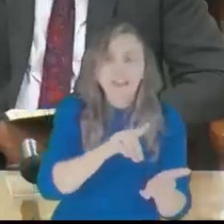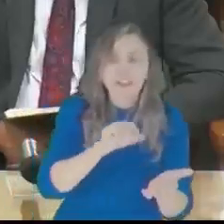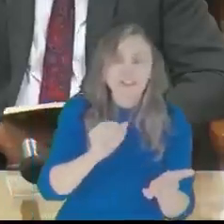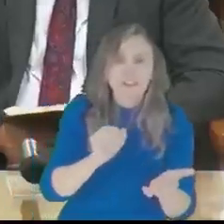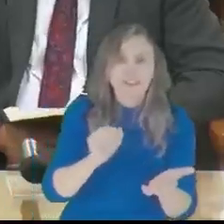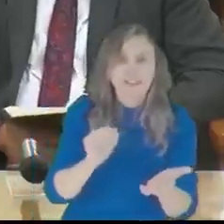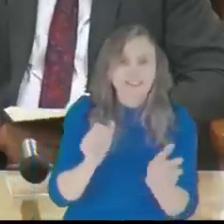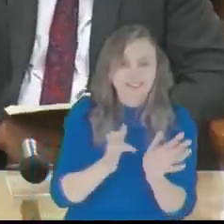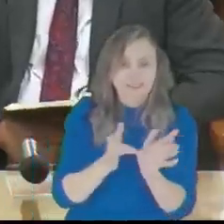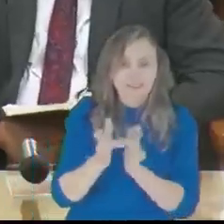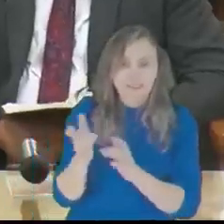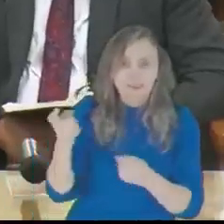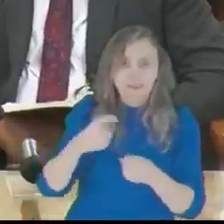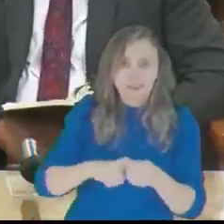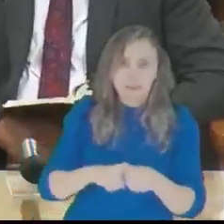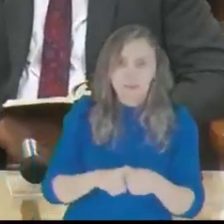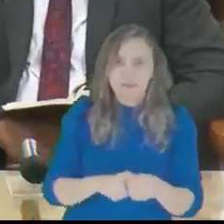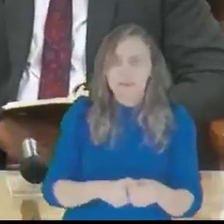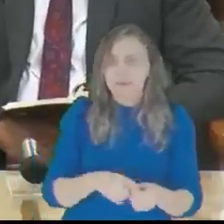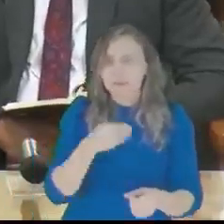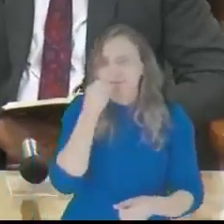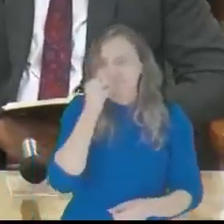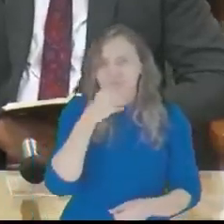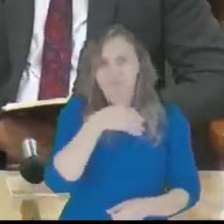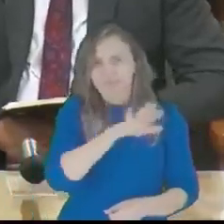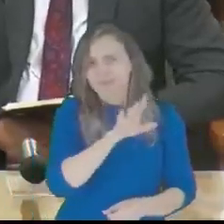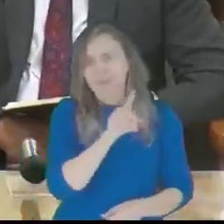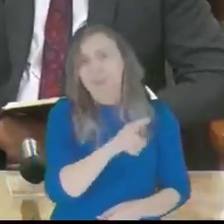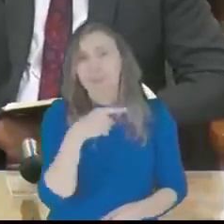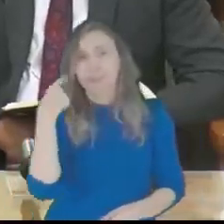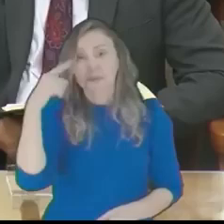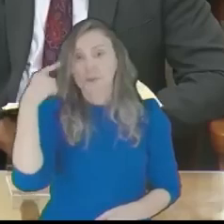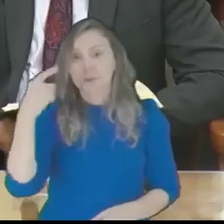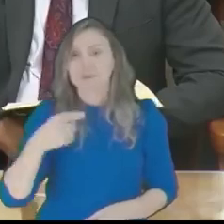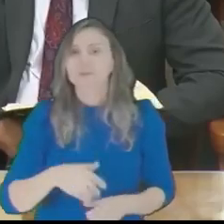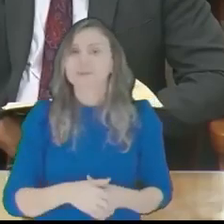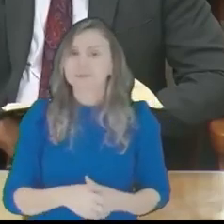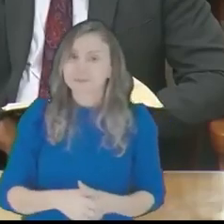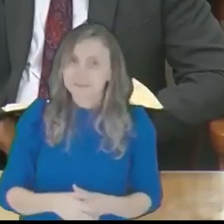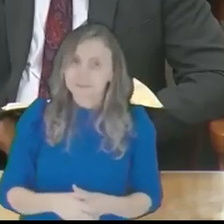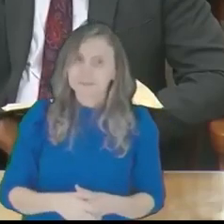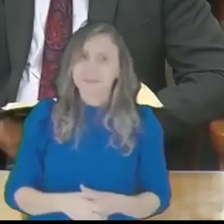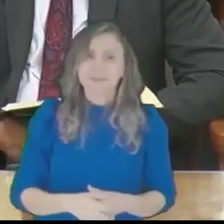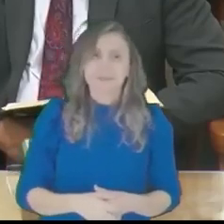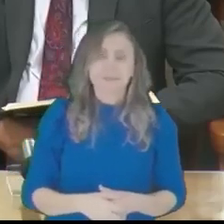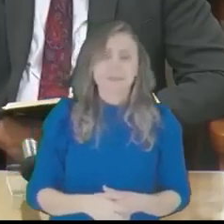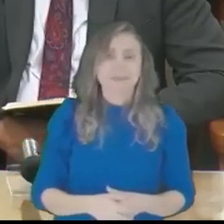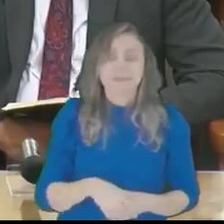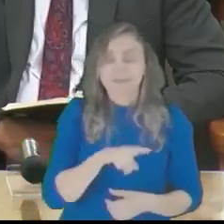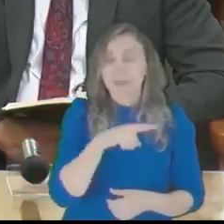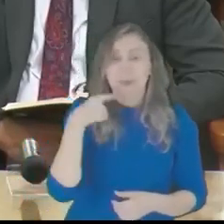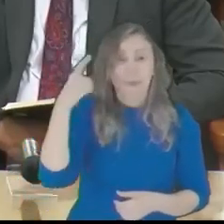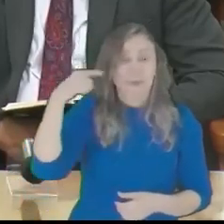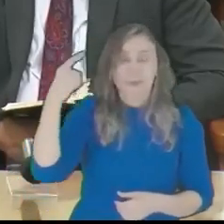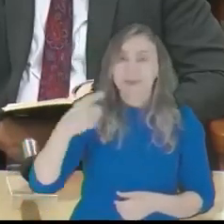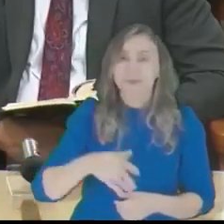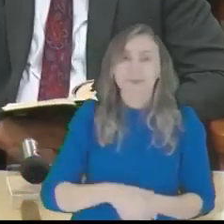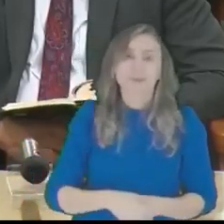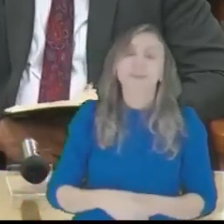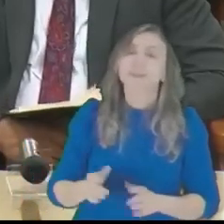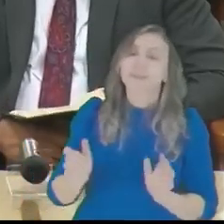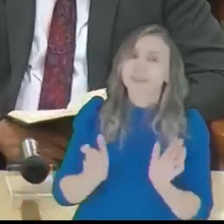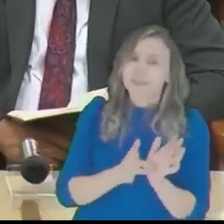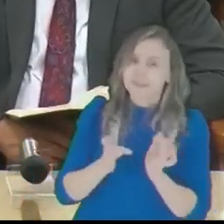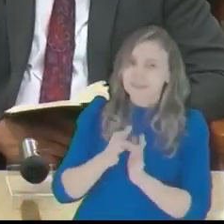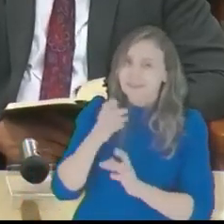um doido. Se não for um doido, é uma doida na capoeira. Não dê ouvido não, isso é loucura. Jesus